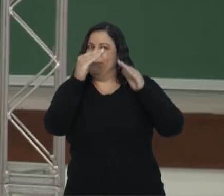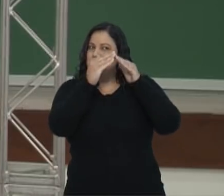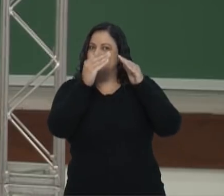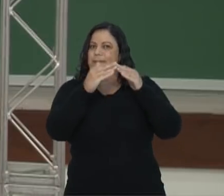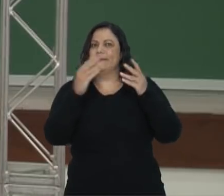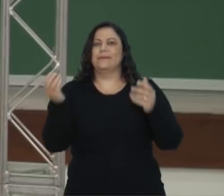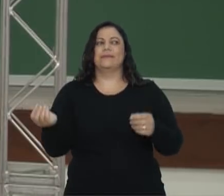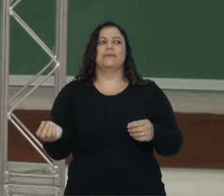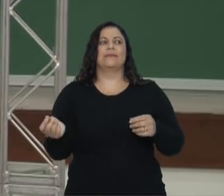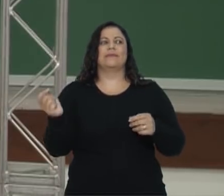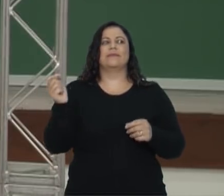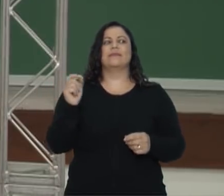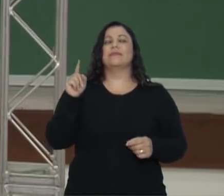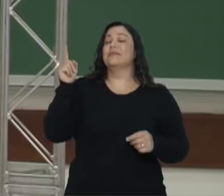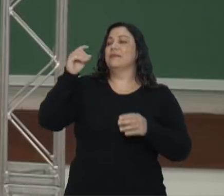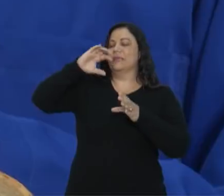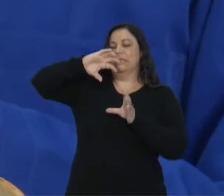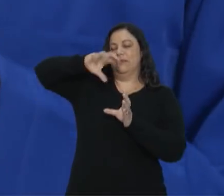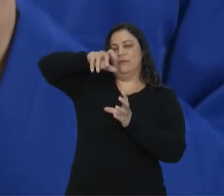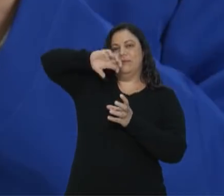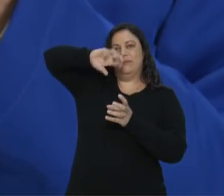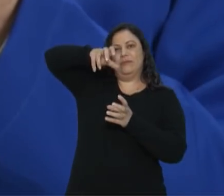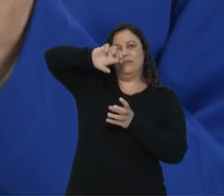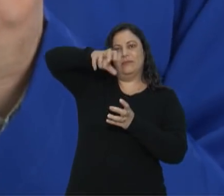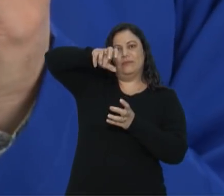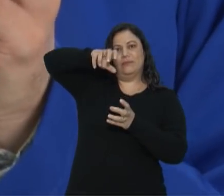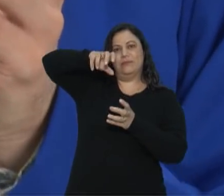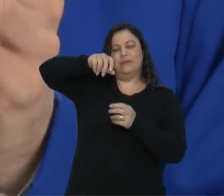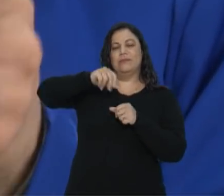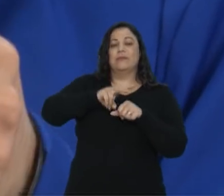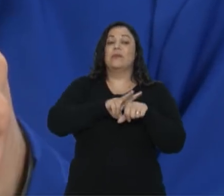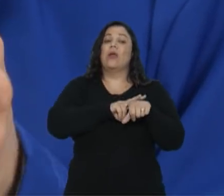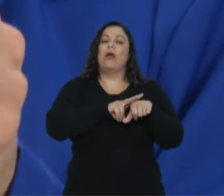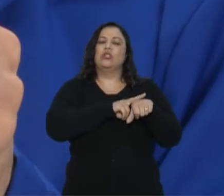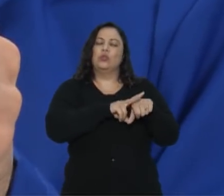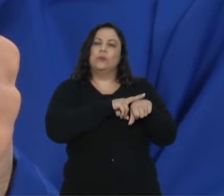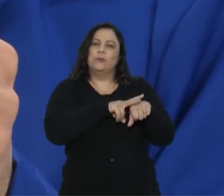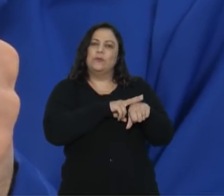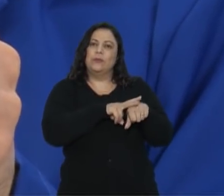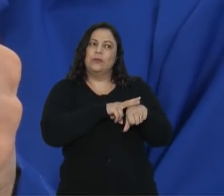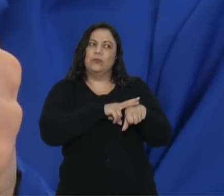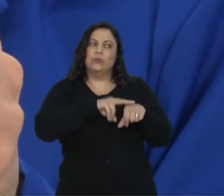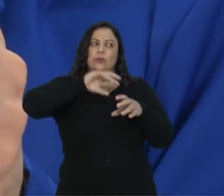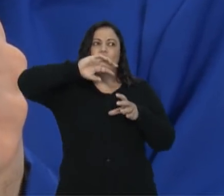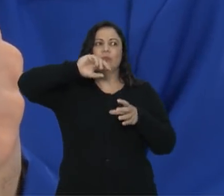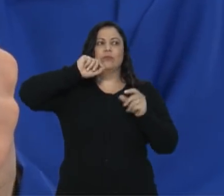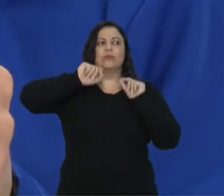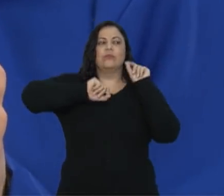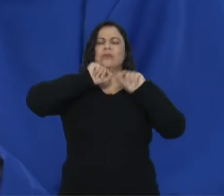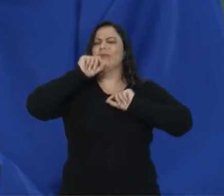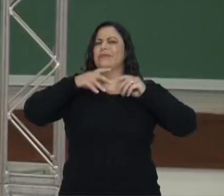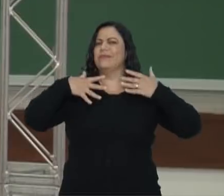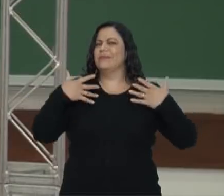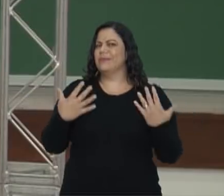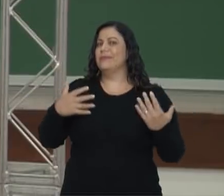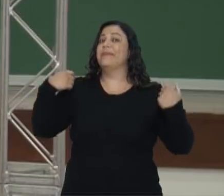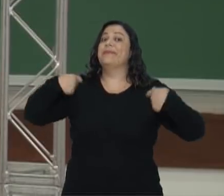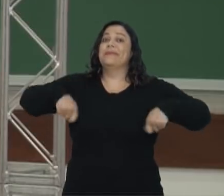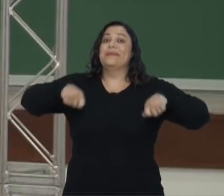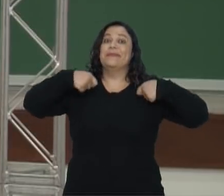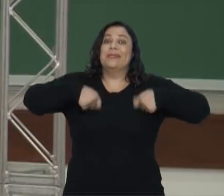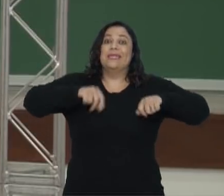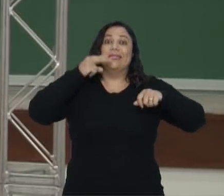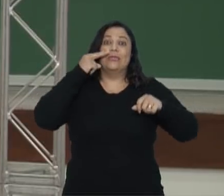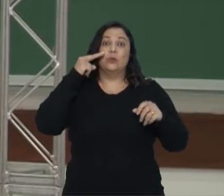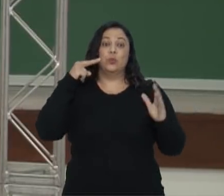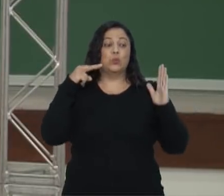aqui eu tenho o nosso recipiente transparente com tampa. Por que é transparente? Porque eu preciso ver